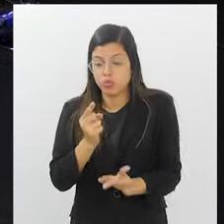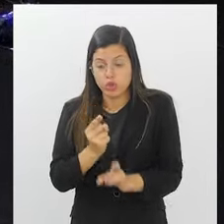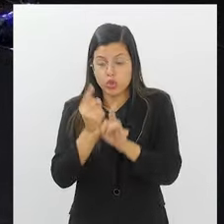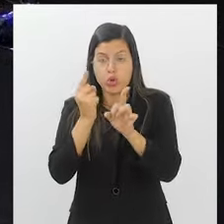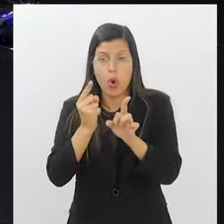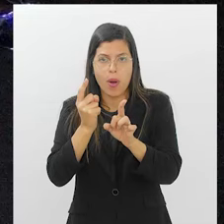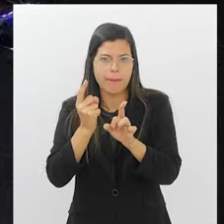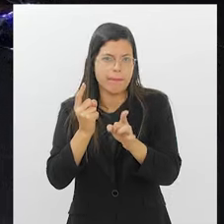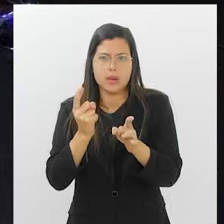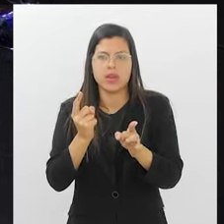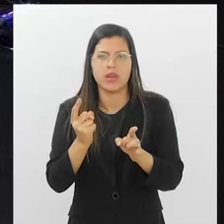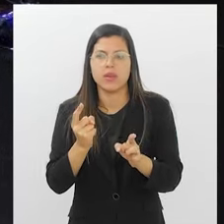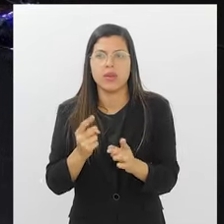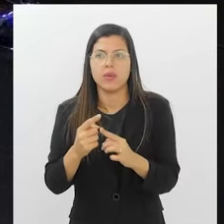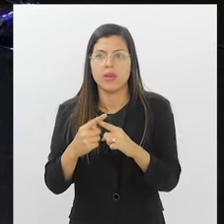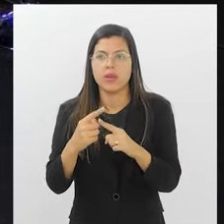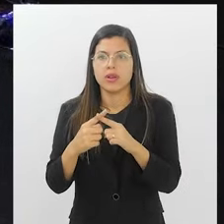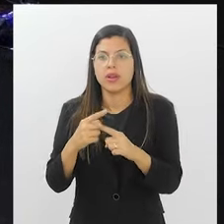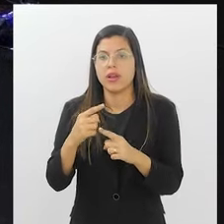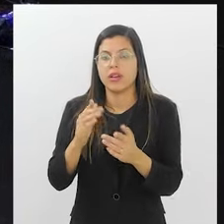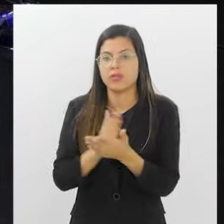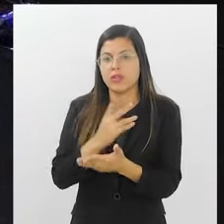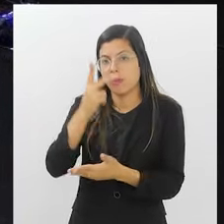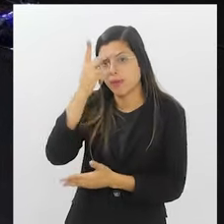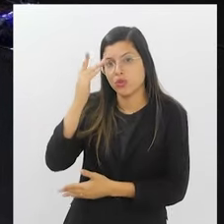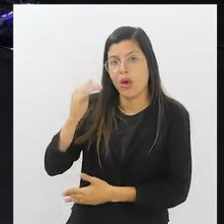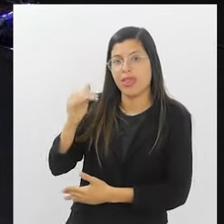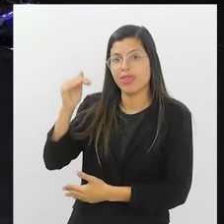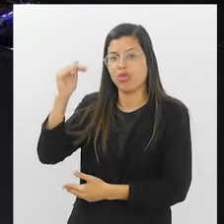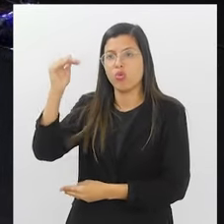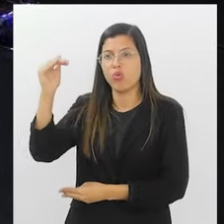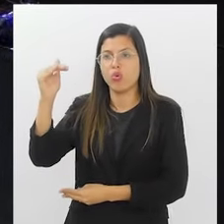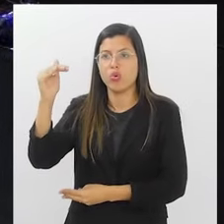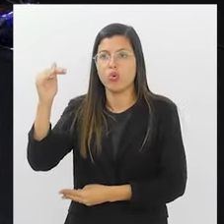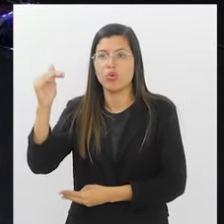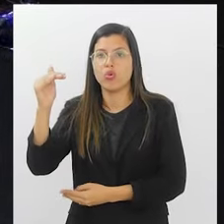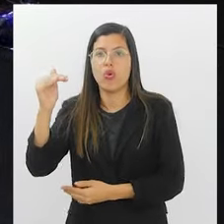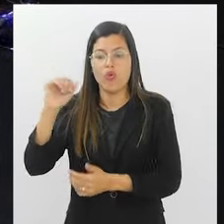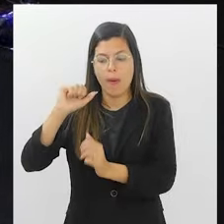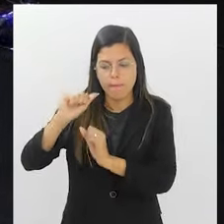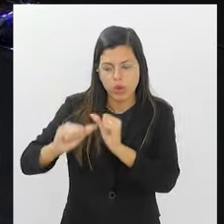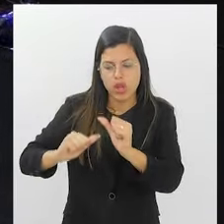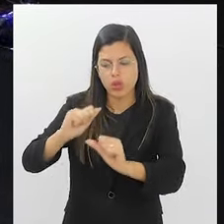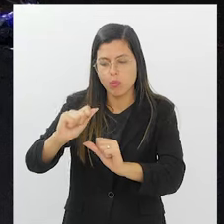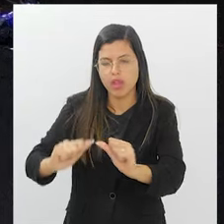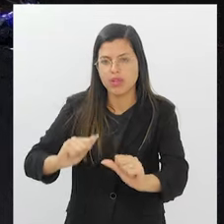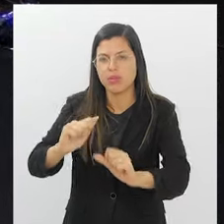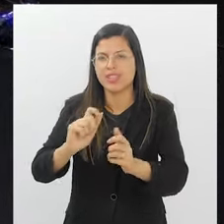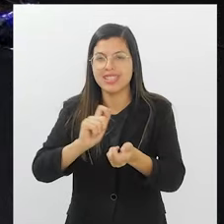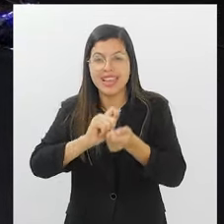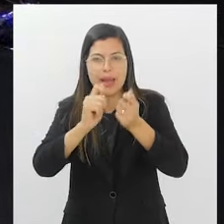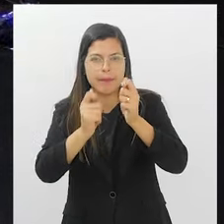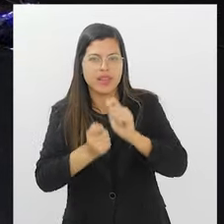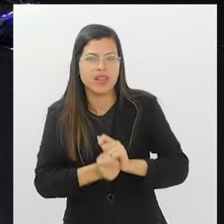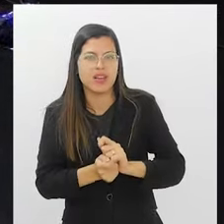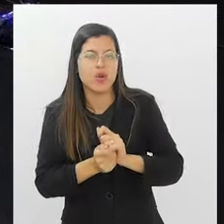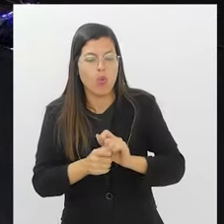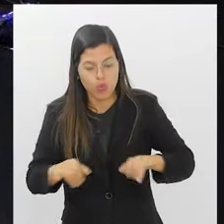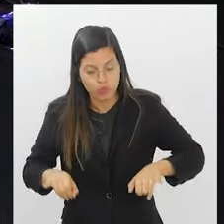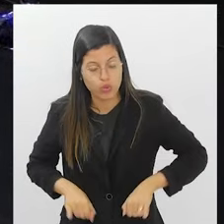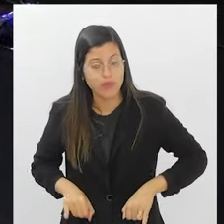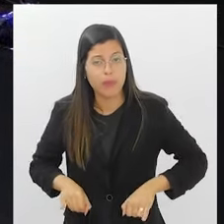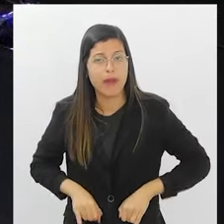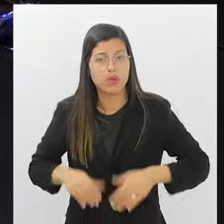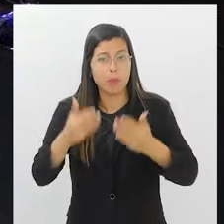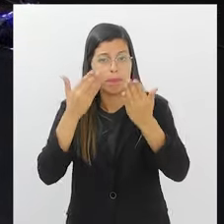essa pessoa, quando se torna adulto, por exemplo, ela foi performando ao longo da vida, ou seja, em sofrimento